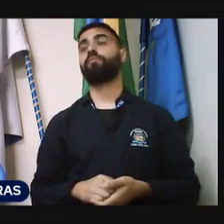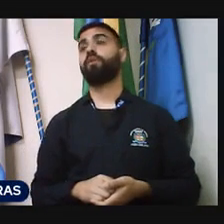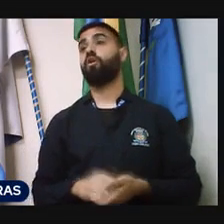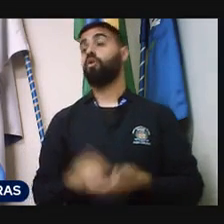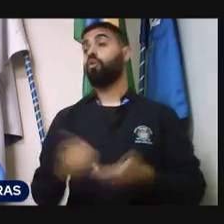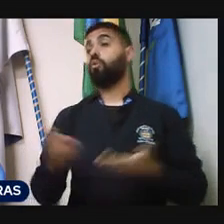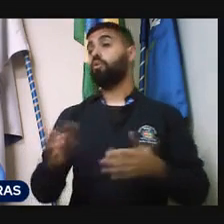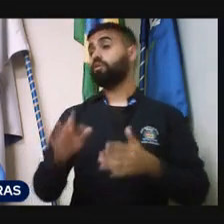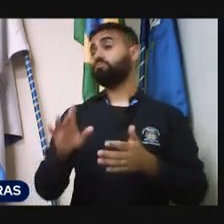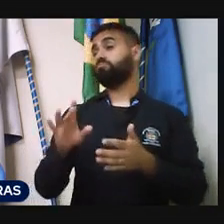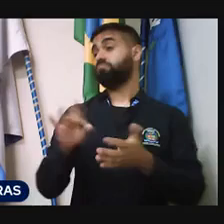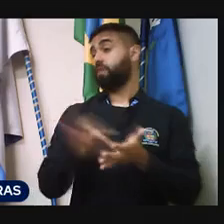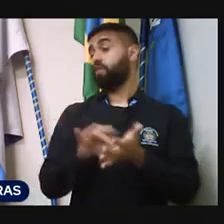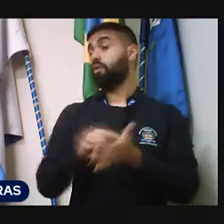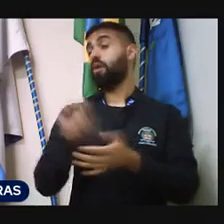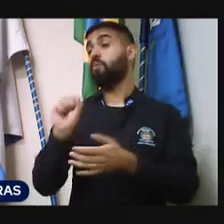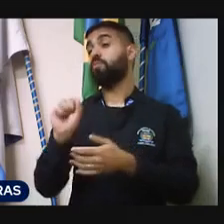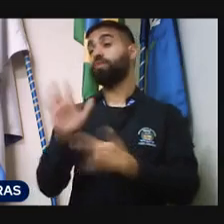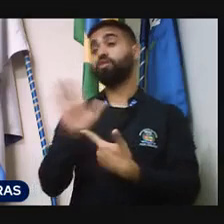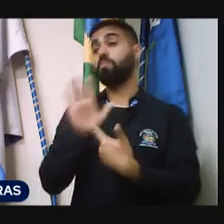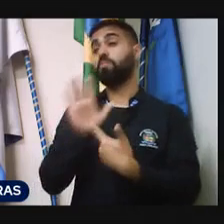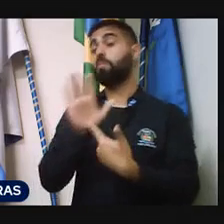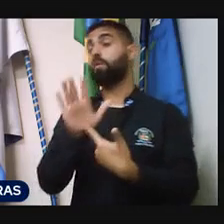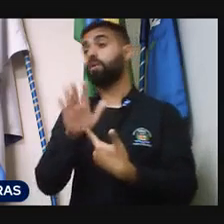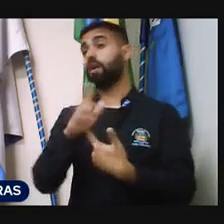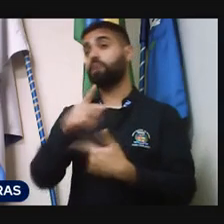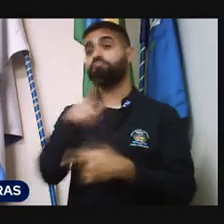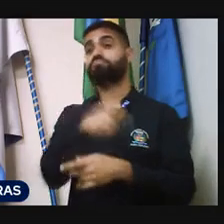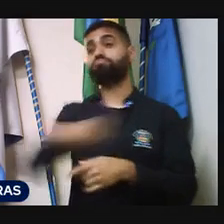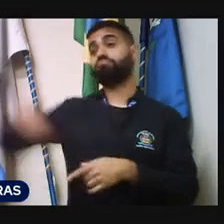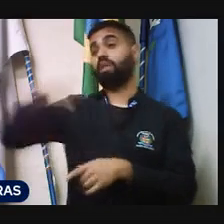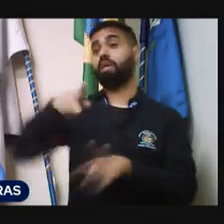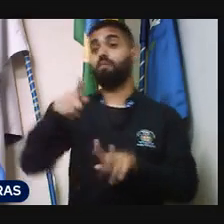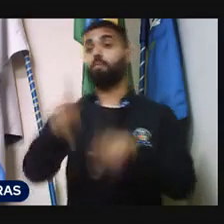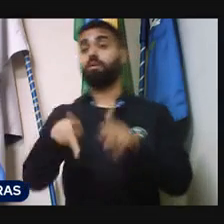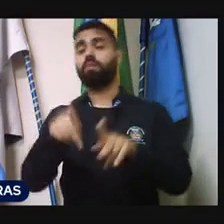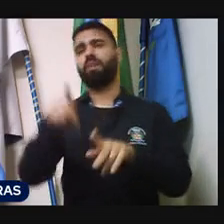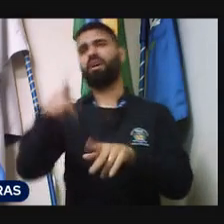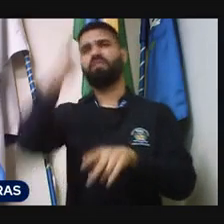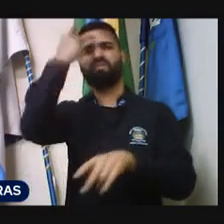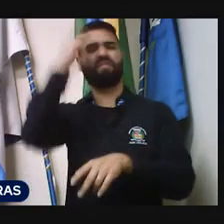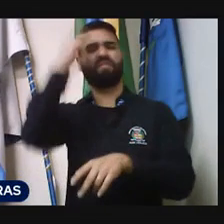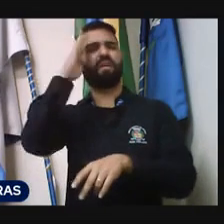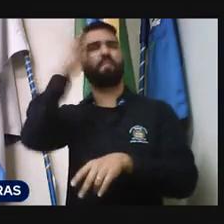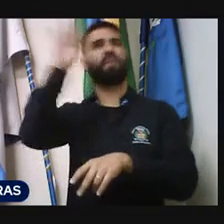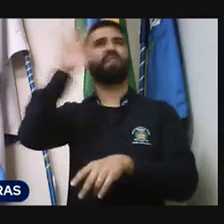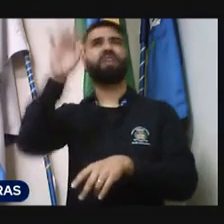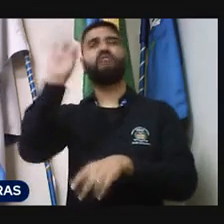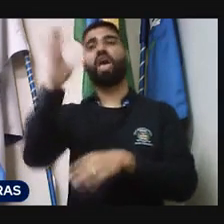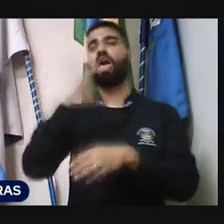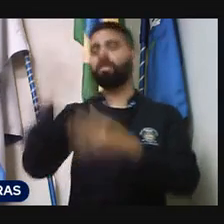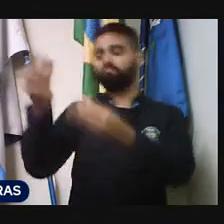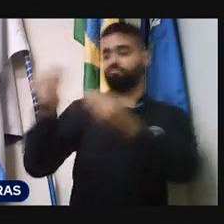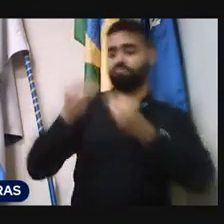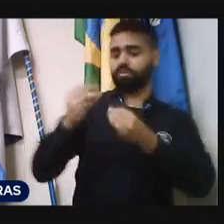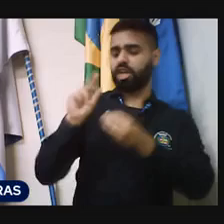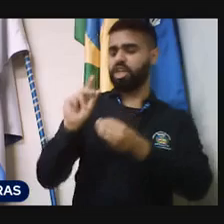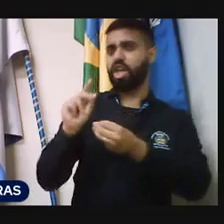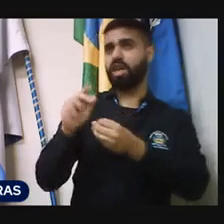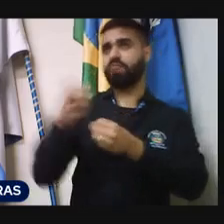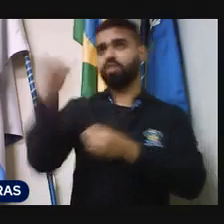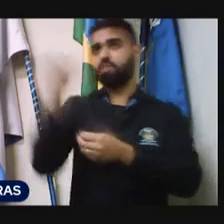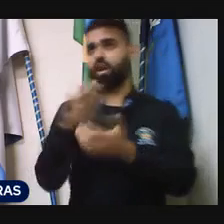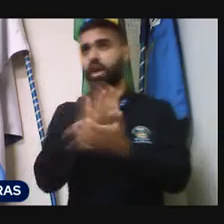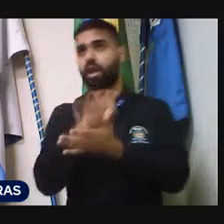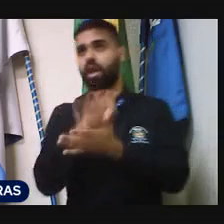para mostrar um pouquinho né para que ele não fique passando né a gente está recebendo Terra sempre